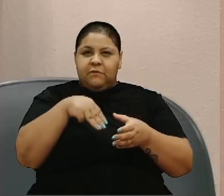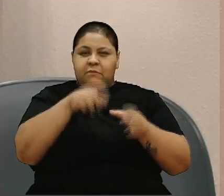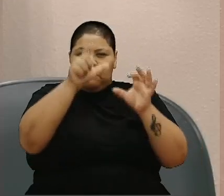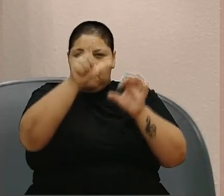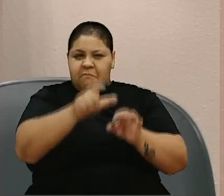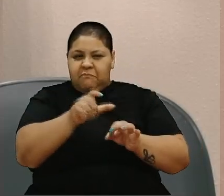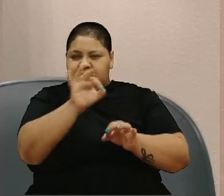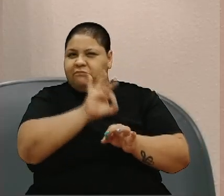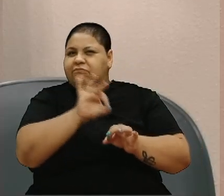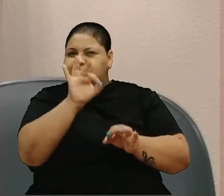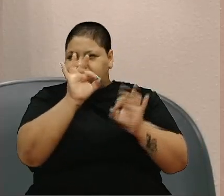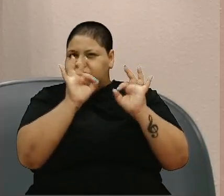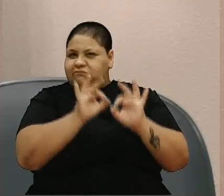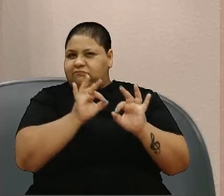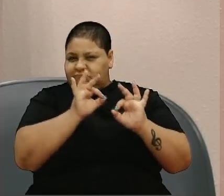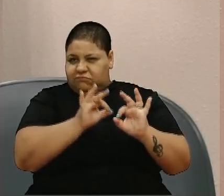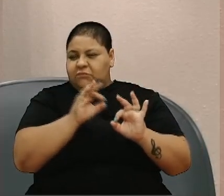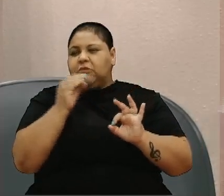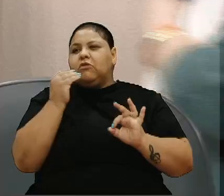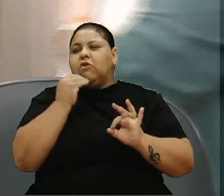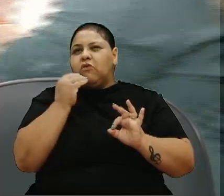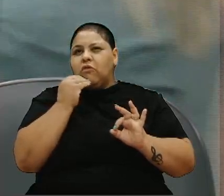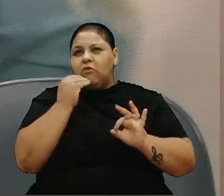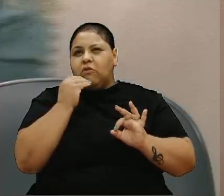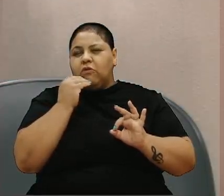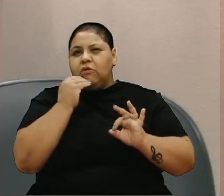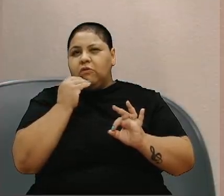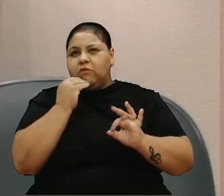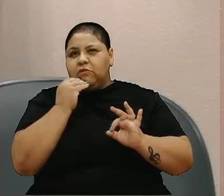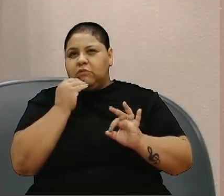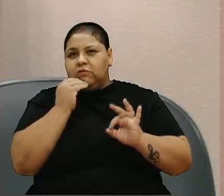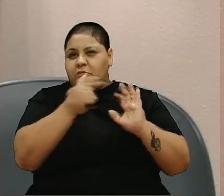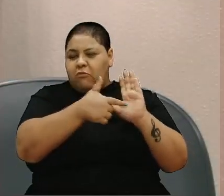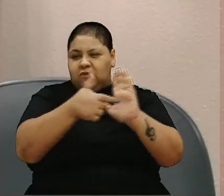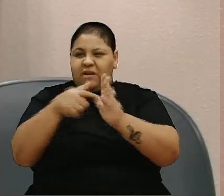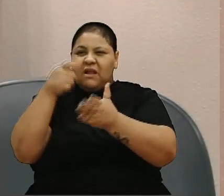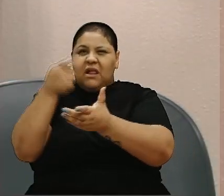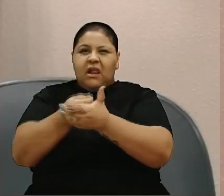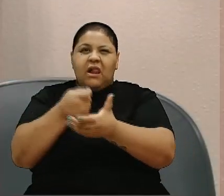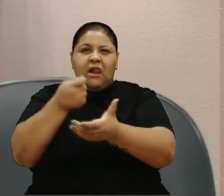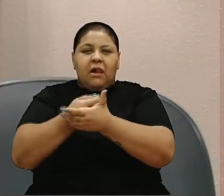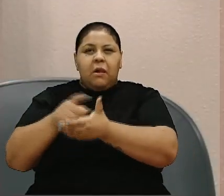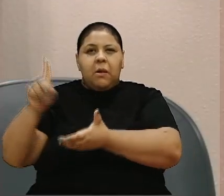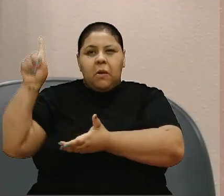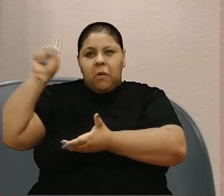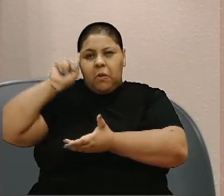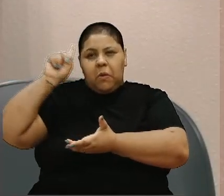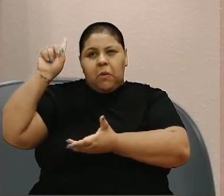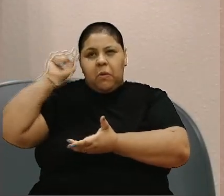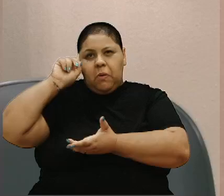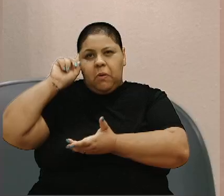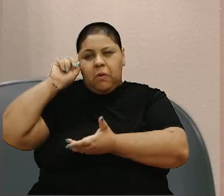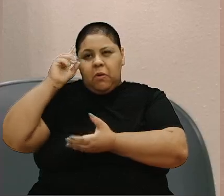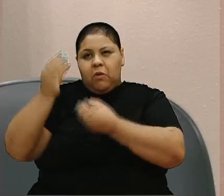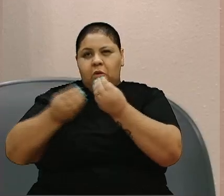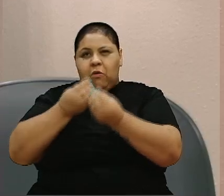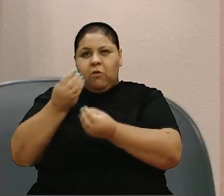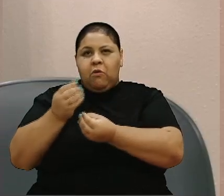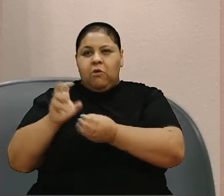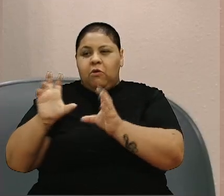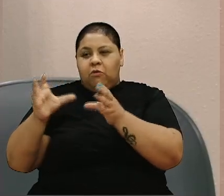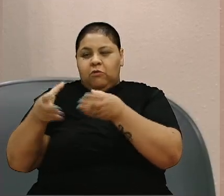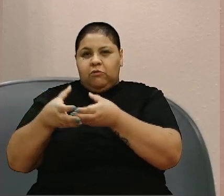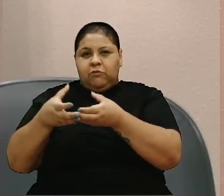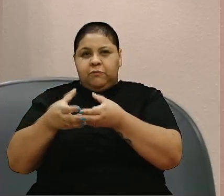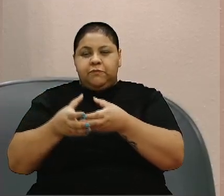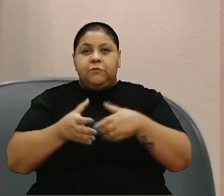com certeza, trará, inclusive, a nossa luta diária muito efetivo para o 5º Batalhão de Bombeiro Militar.